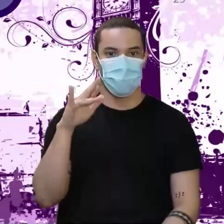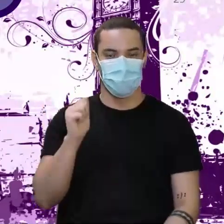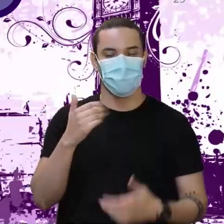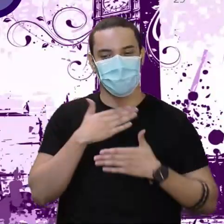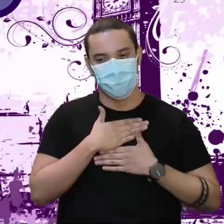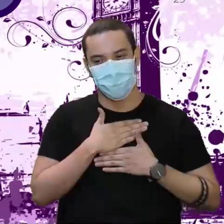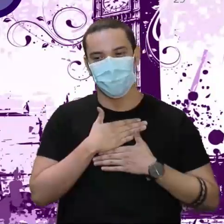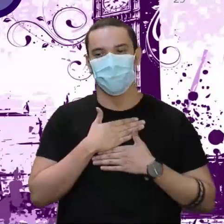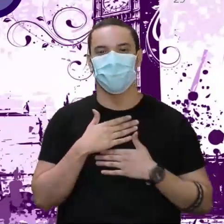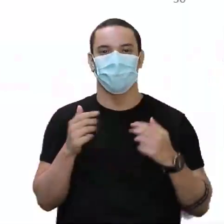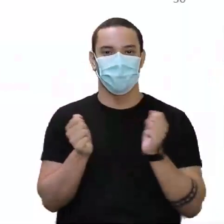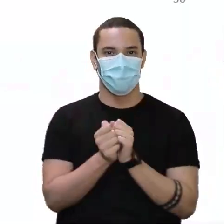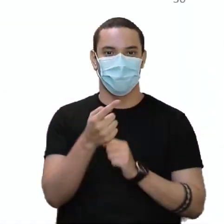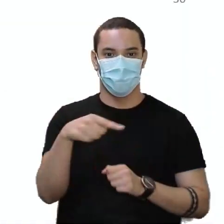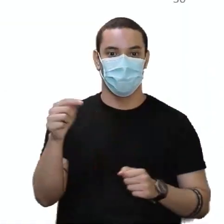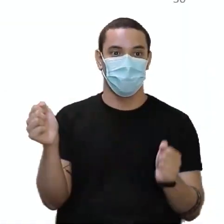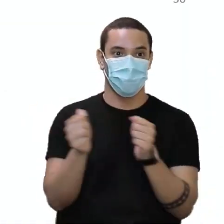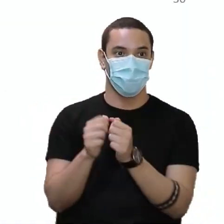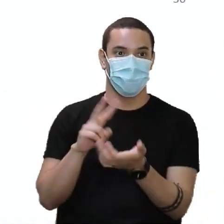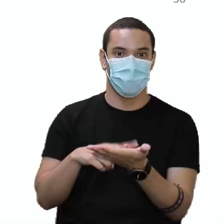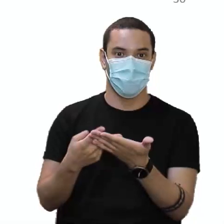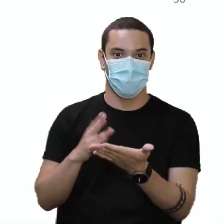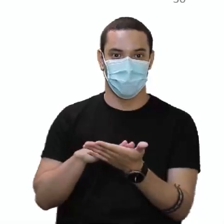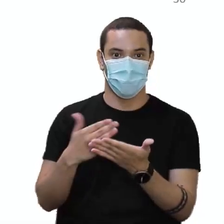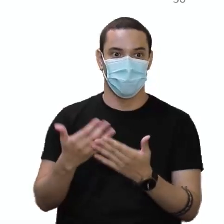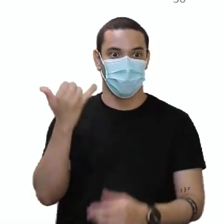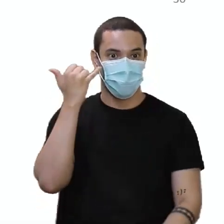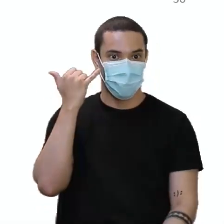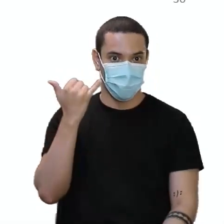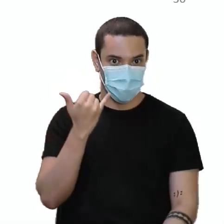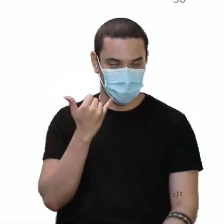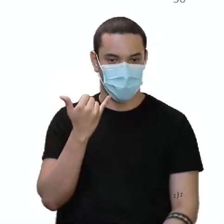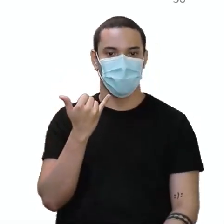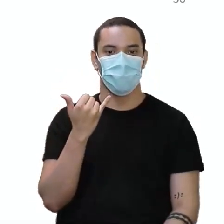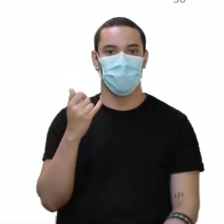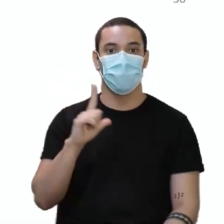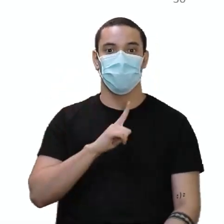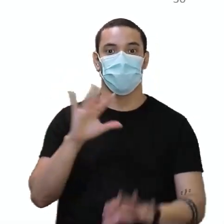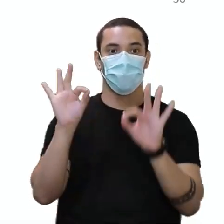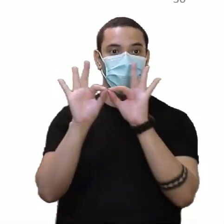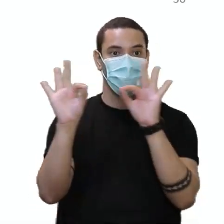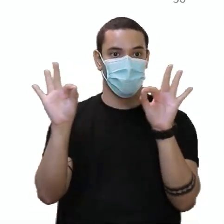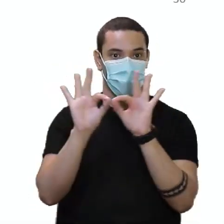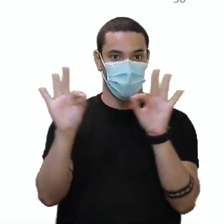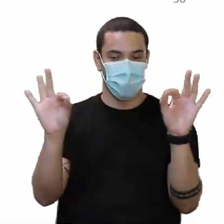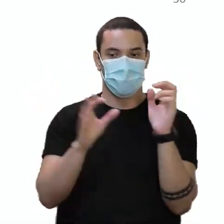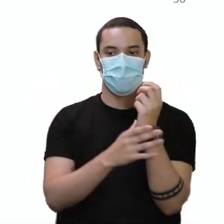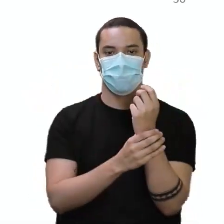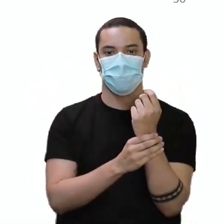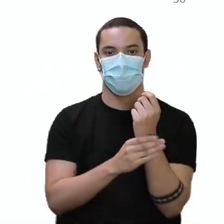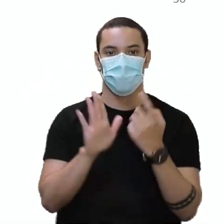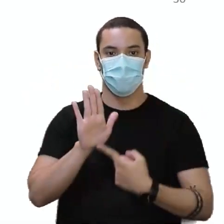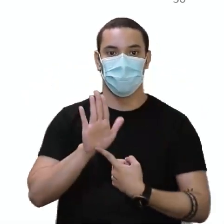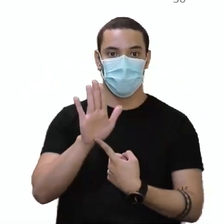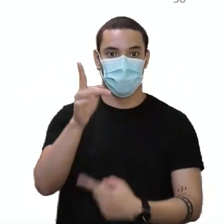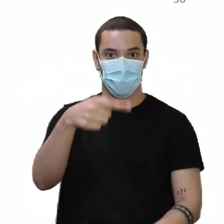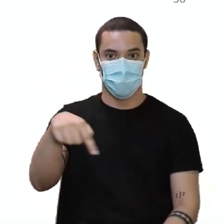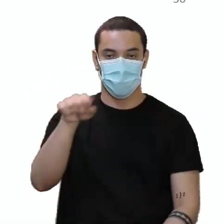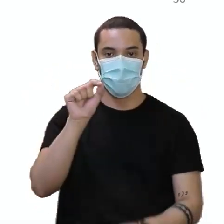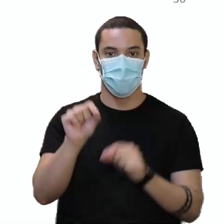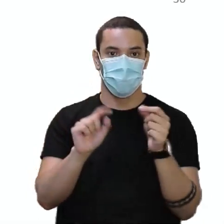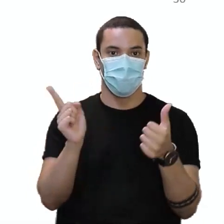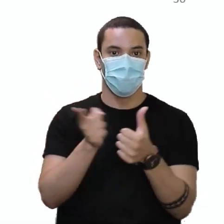um prazer. E nosso intérprete Vitor. E aí nós temos a frase que foi a frase que mostrou para vocês a